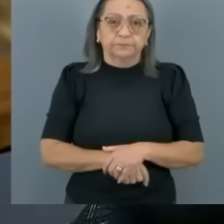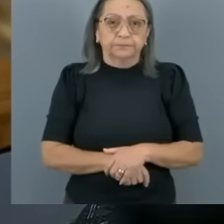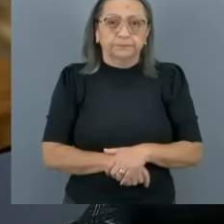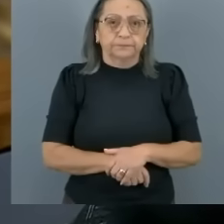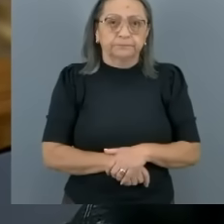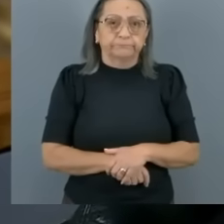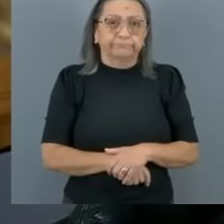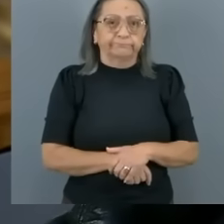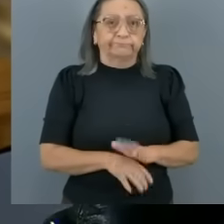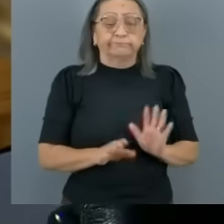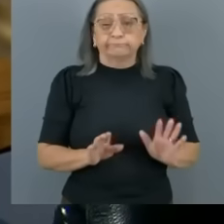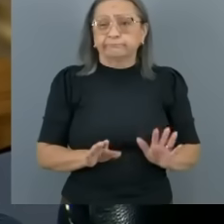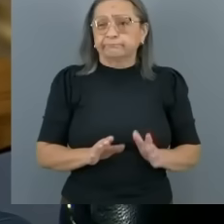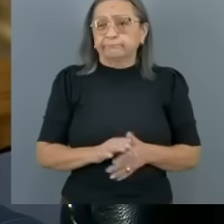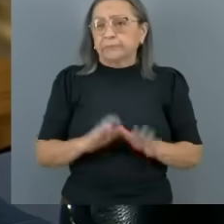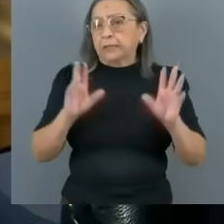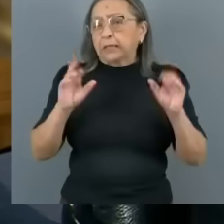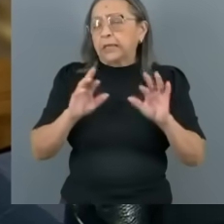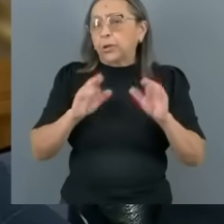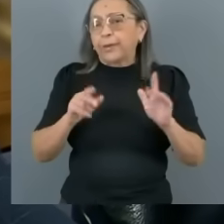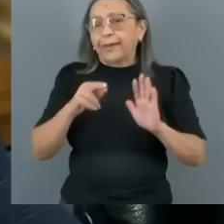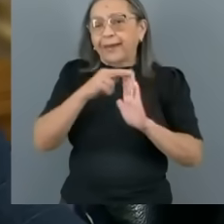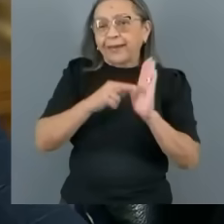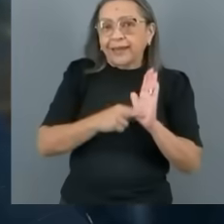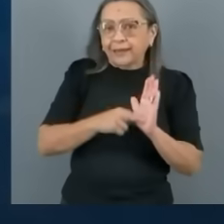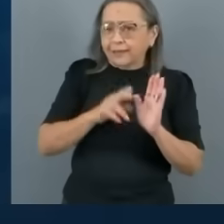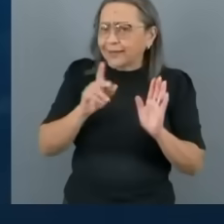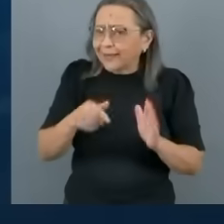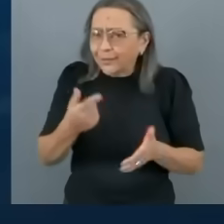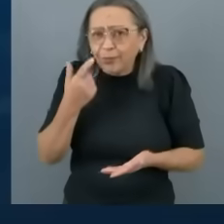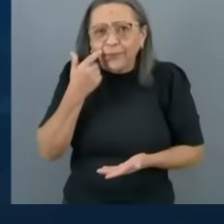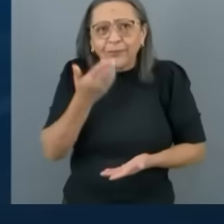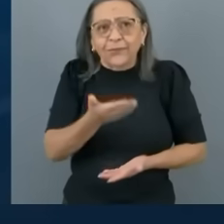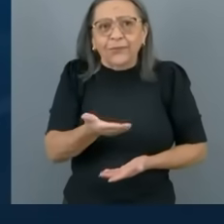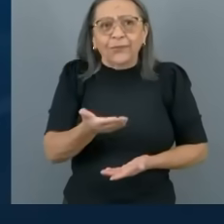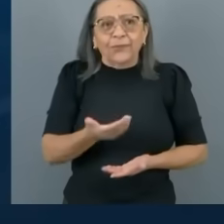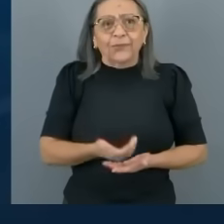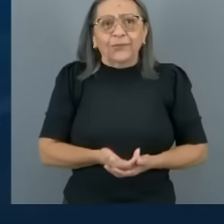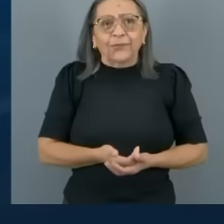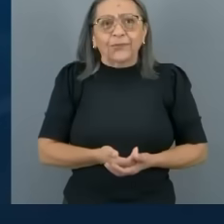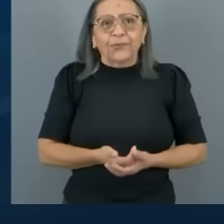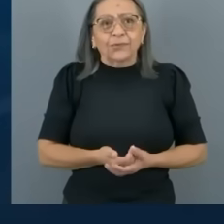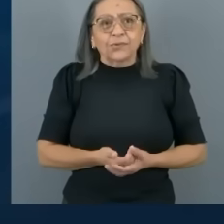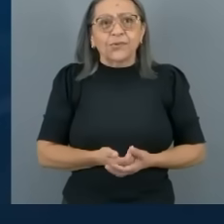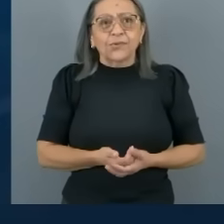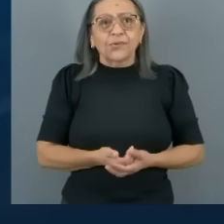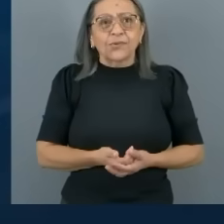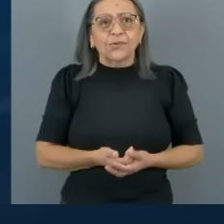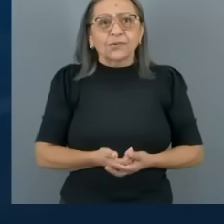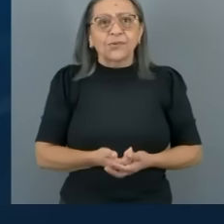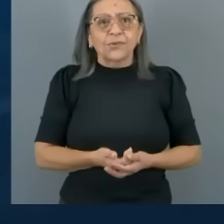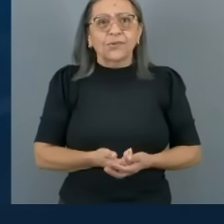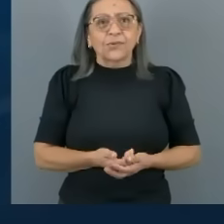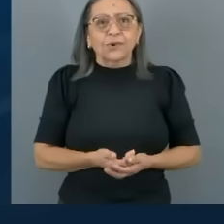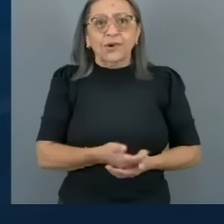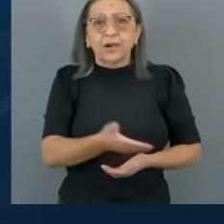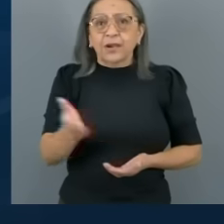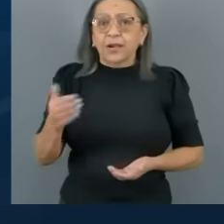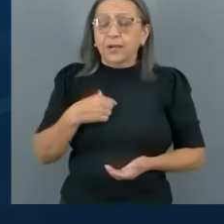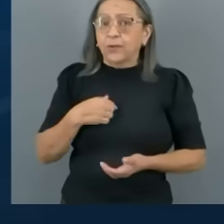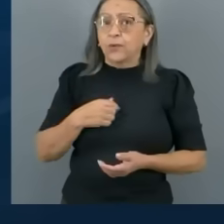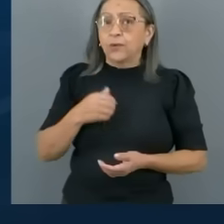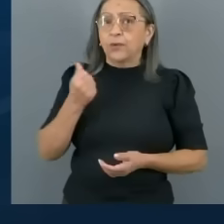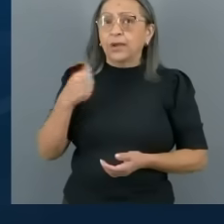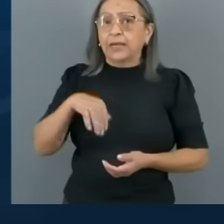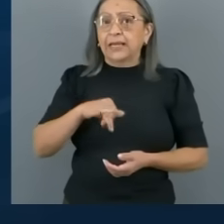A questão não é a regra, é o ânimo do gestor. Desculpe, eminente presidente Gilberto, me chamou a atenção.